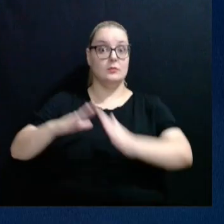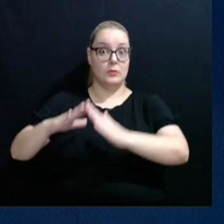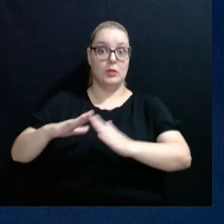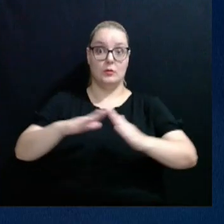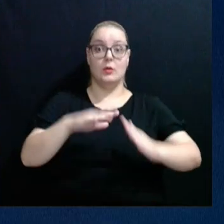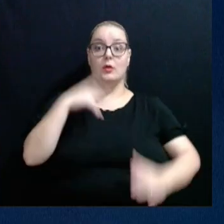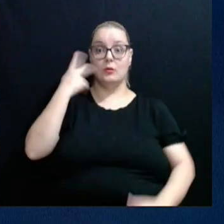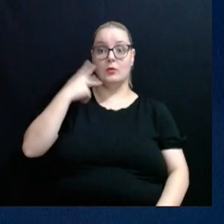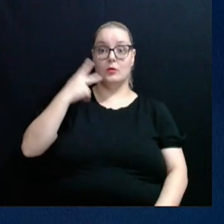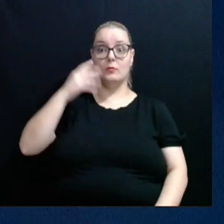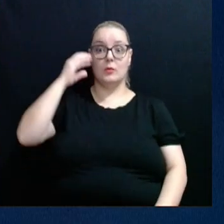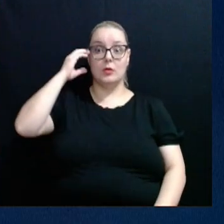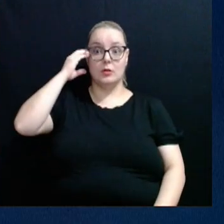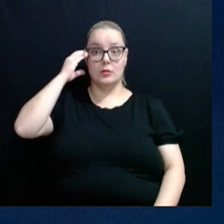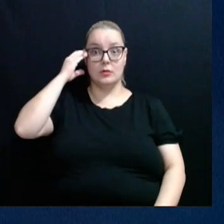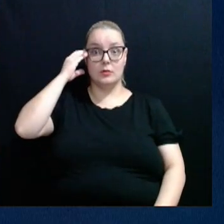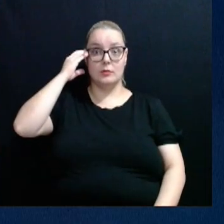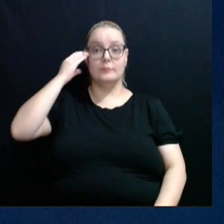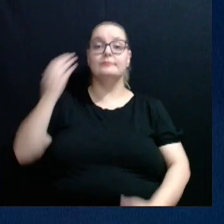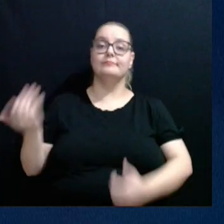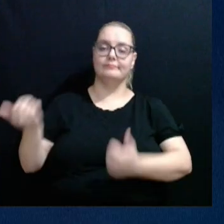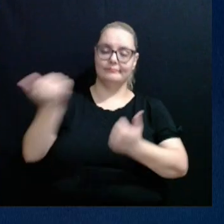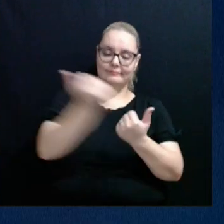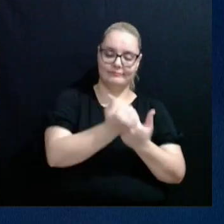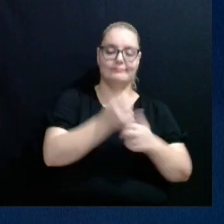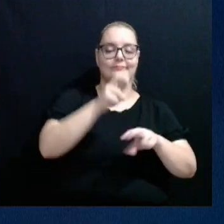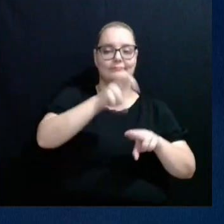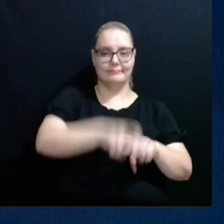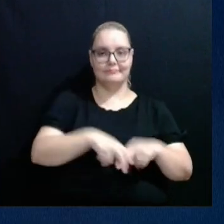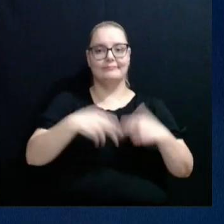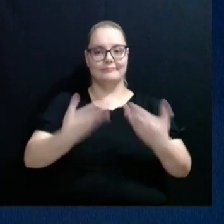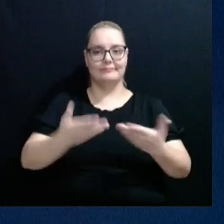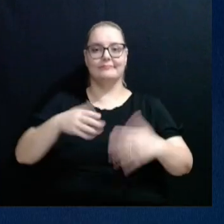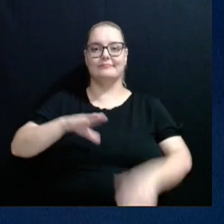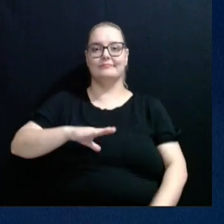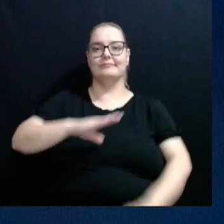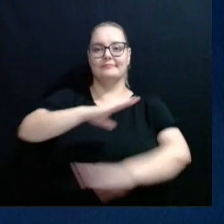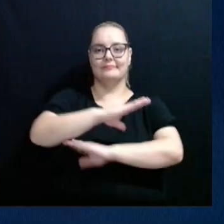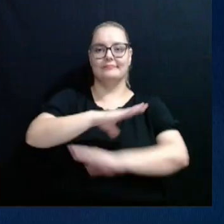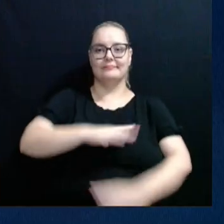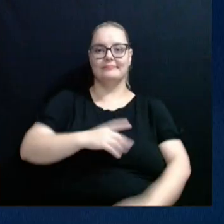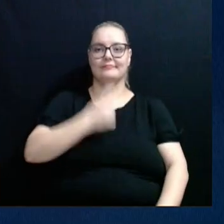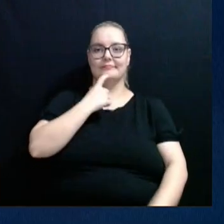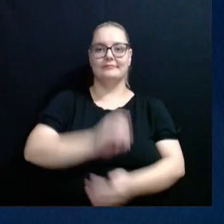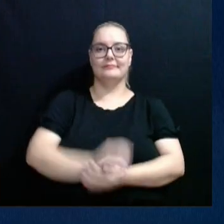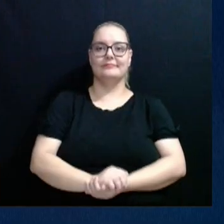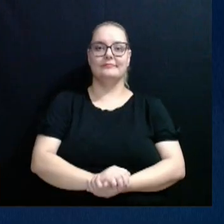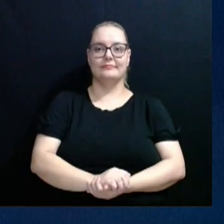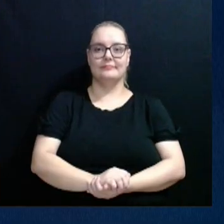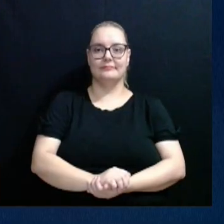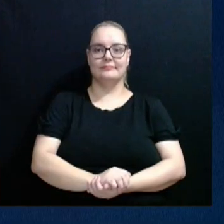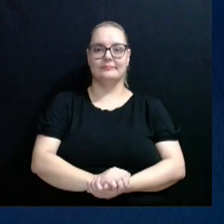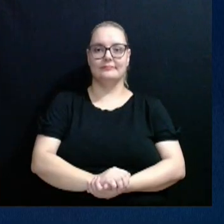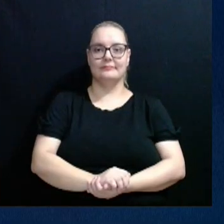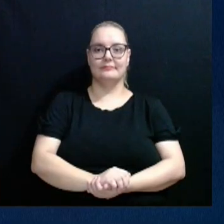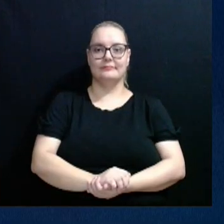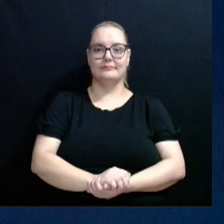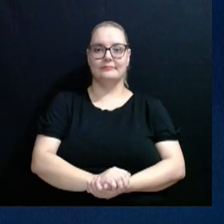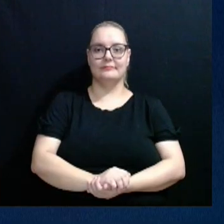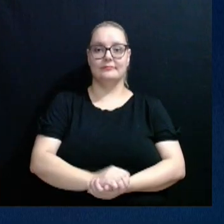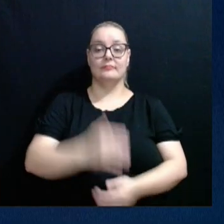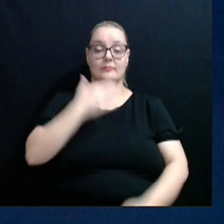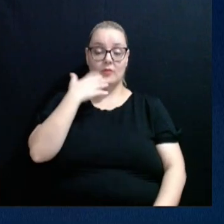Cirilo reassume cadeira na Câmara de Campinas. Mais transparência e melhores condições de